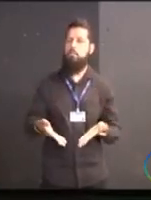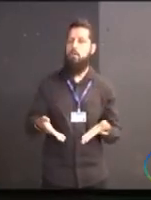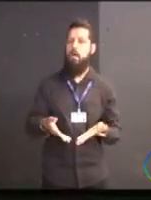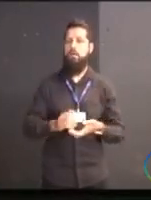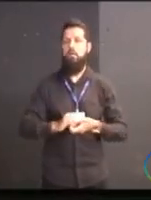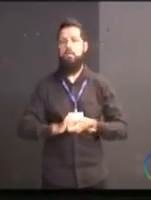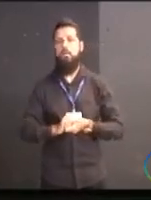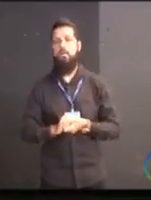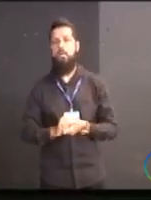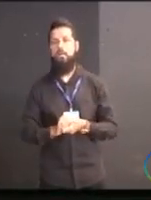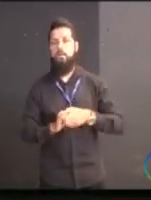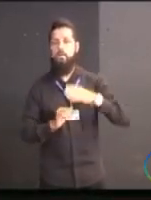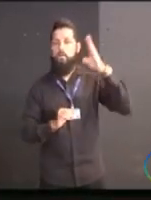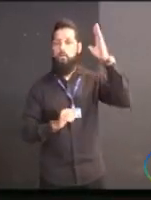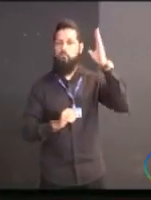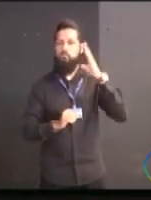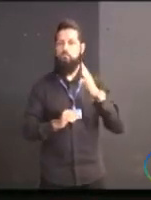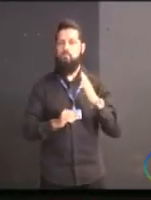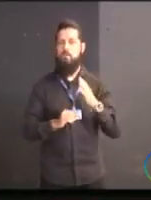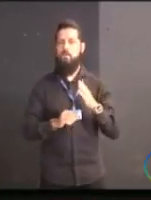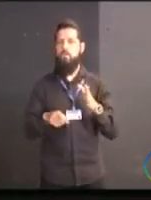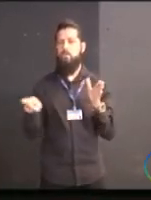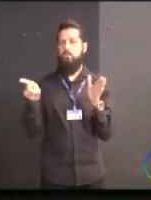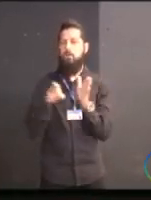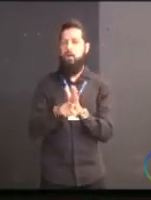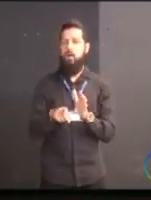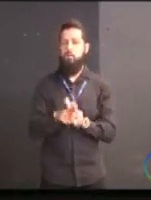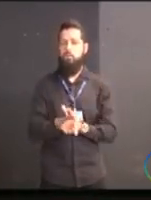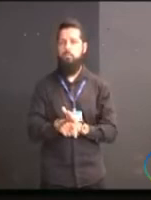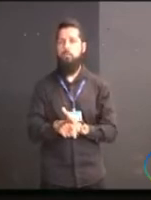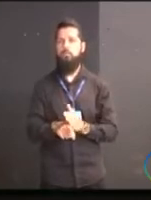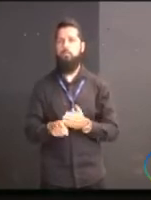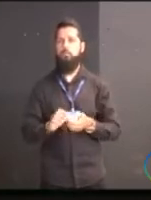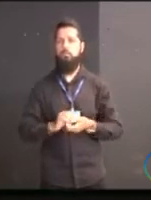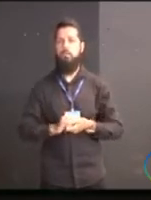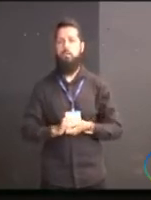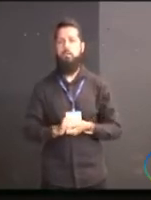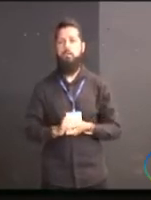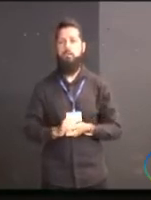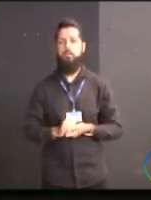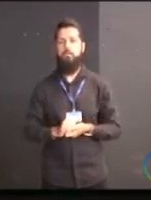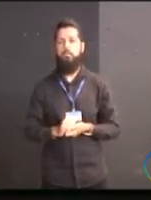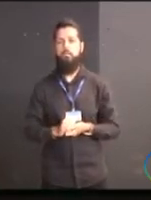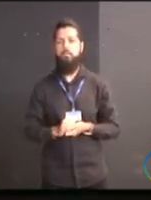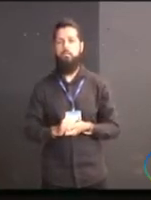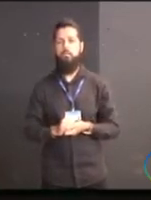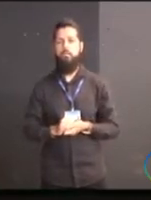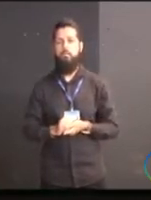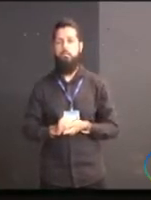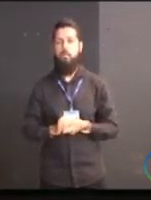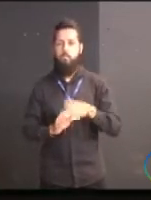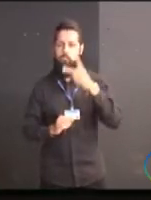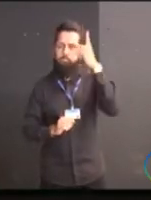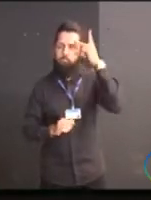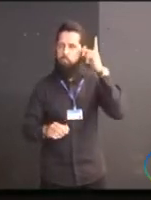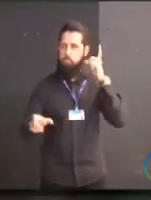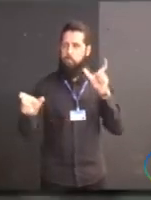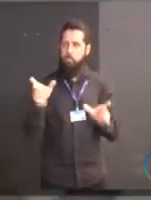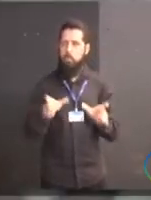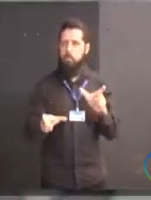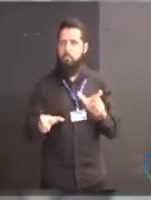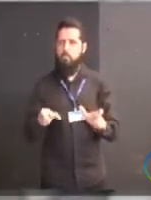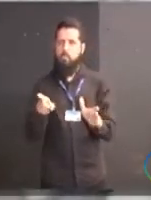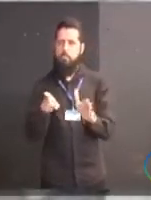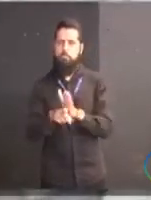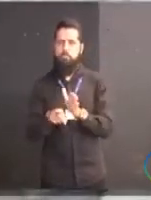vista do estudo desta questão. Você sabe que os gregos foram um povo de grandes intuições que